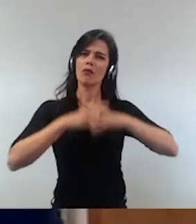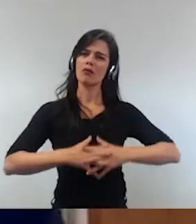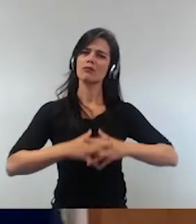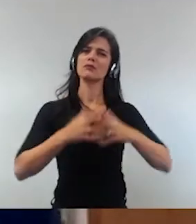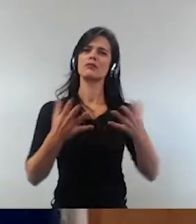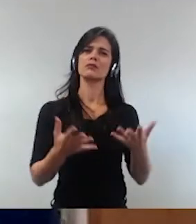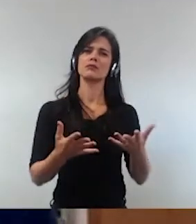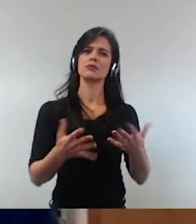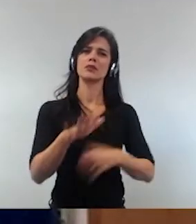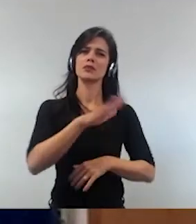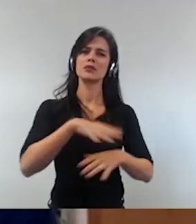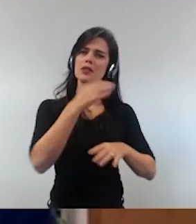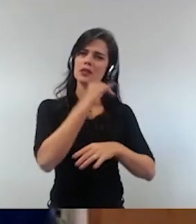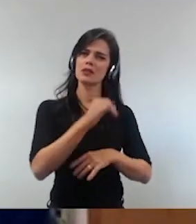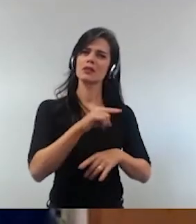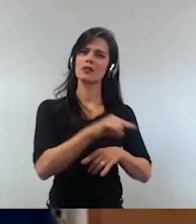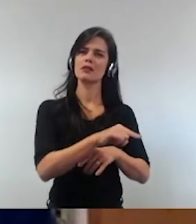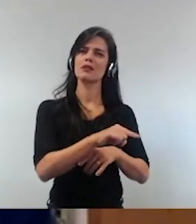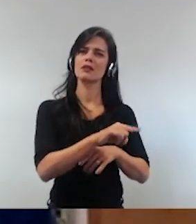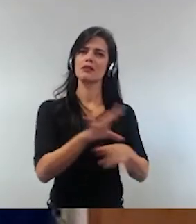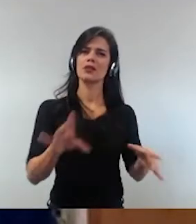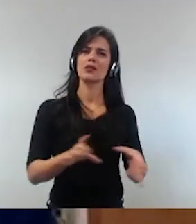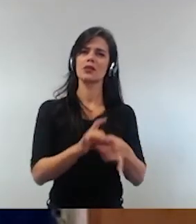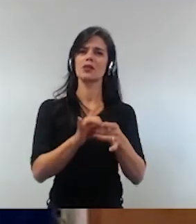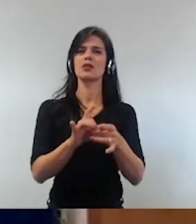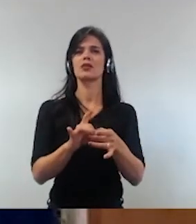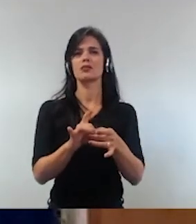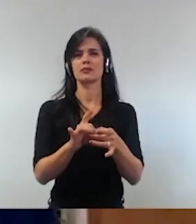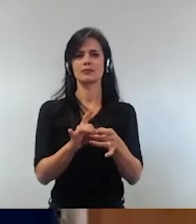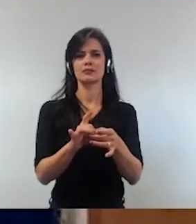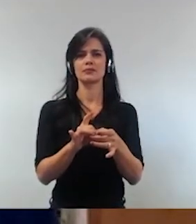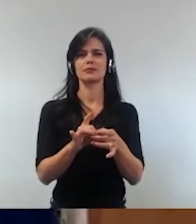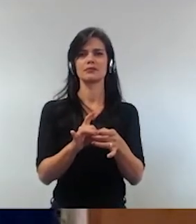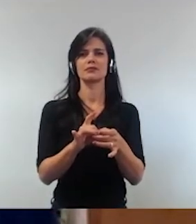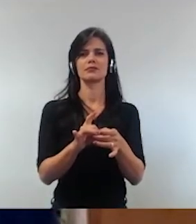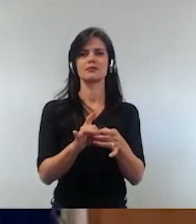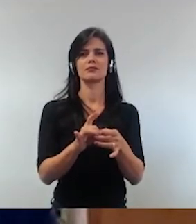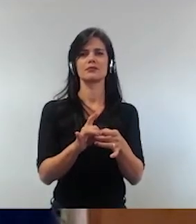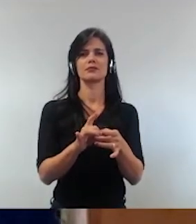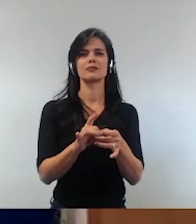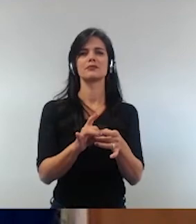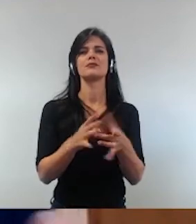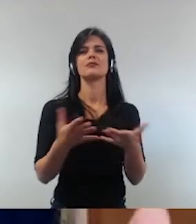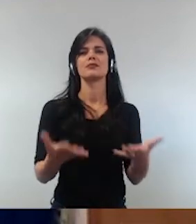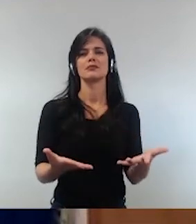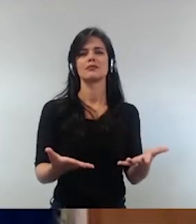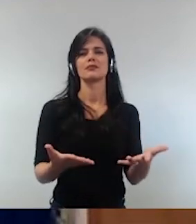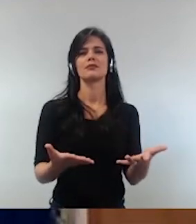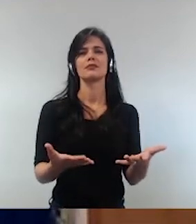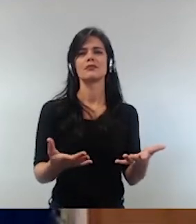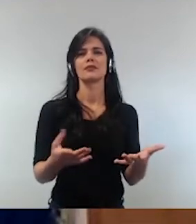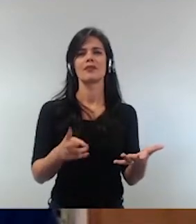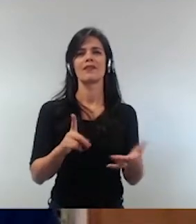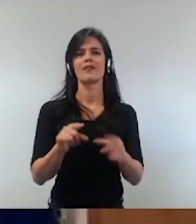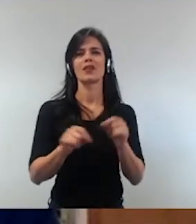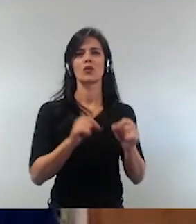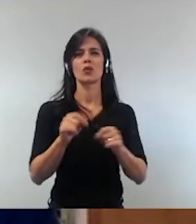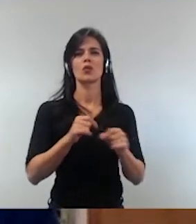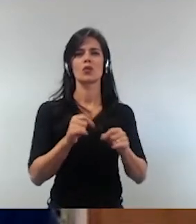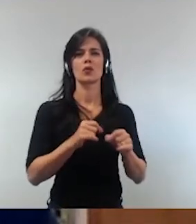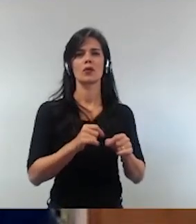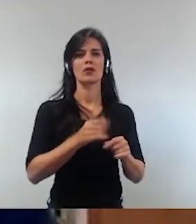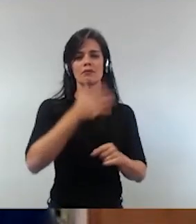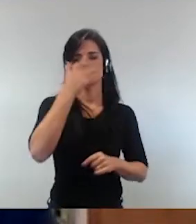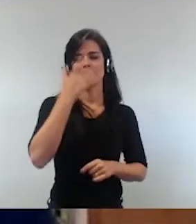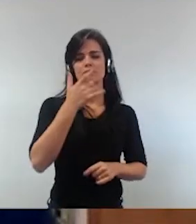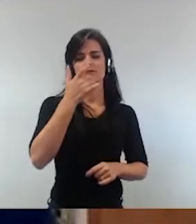sistema elétrico, ele por ser interligado, predominantemente interligado, invariavelmente ele acaba fazendo com que o impacto de um agente